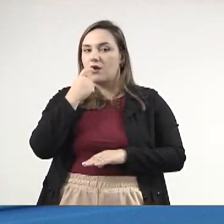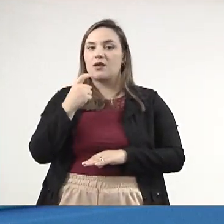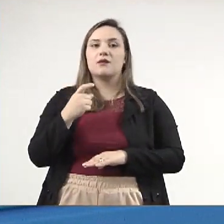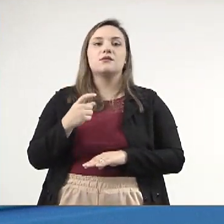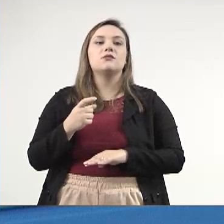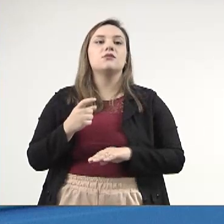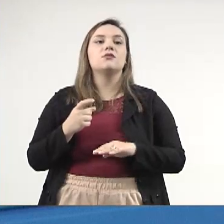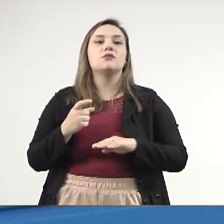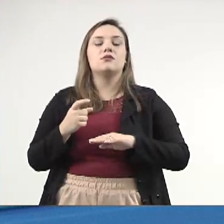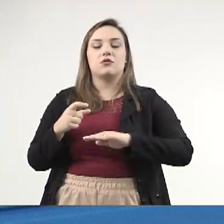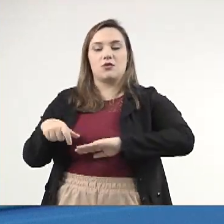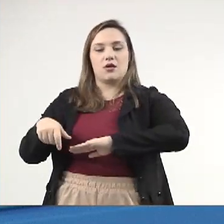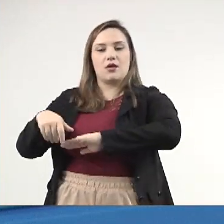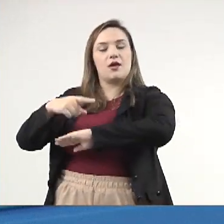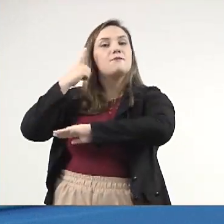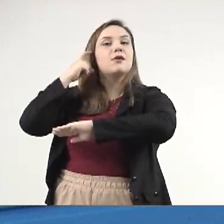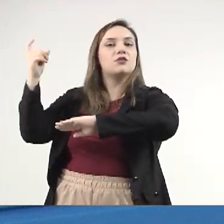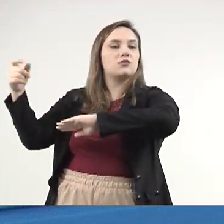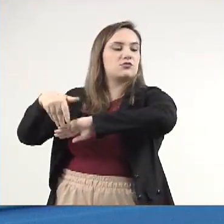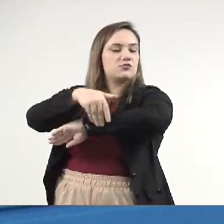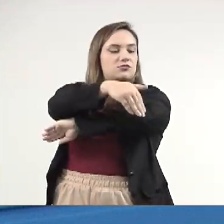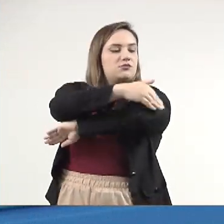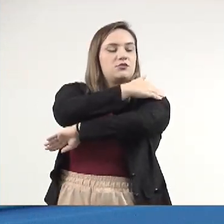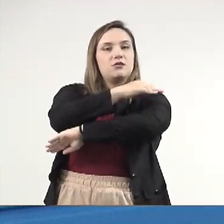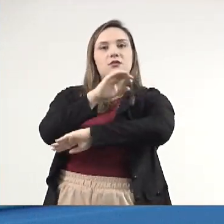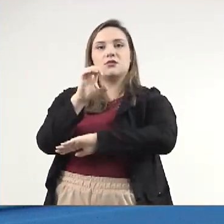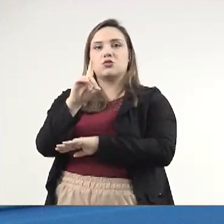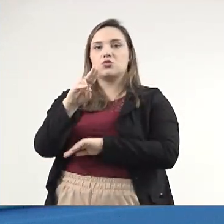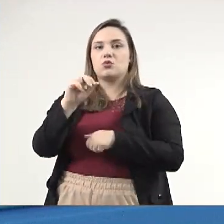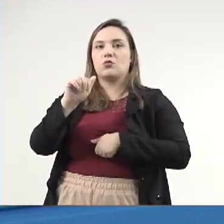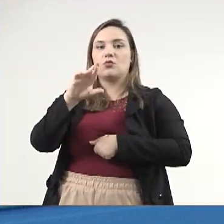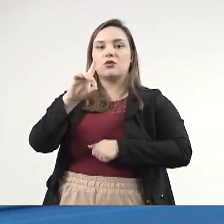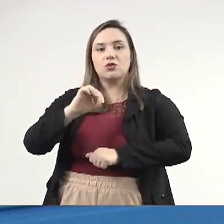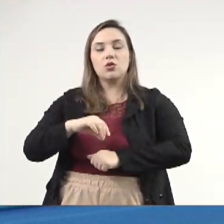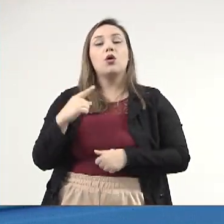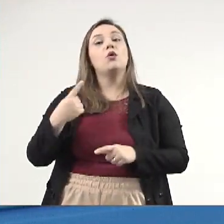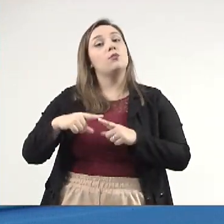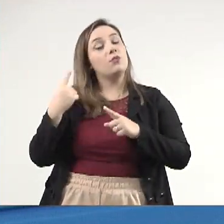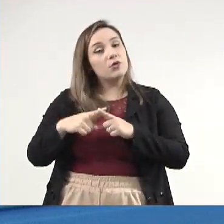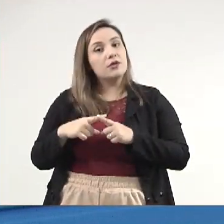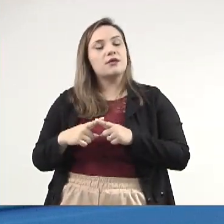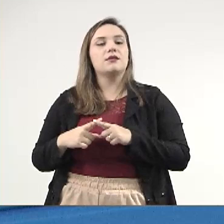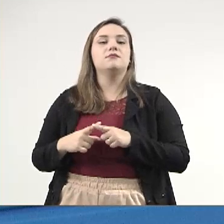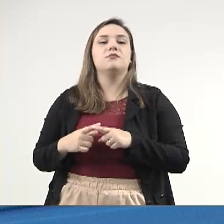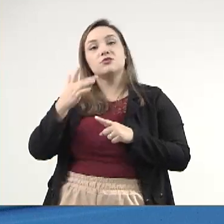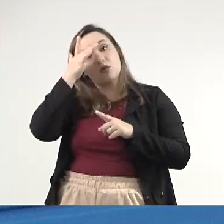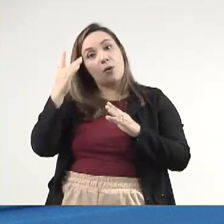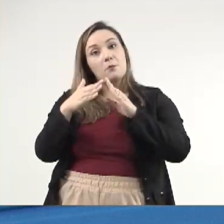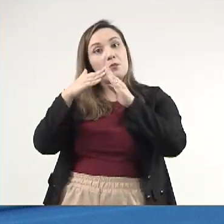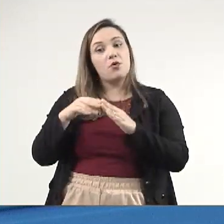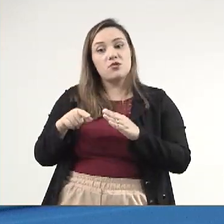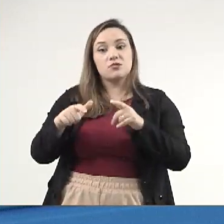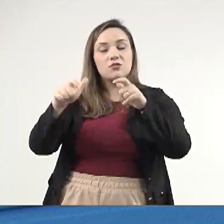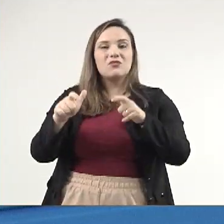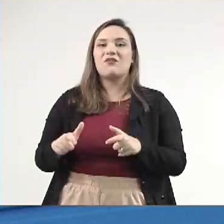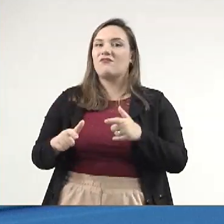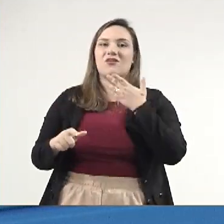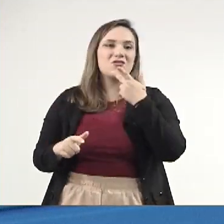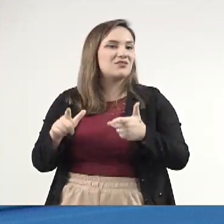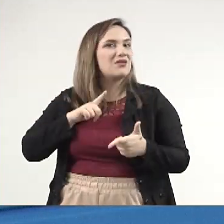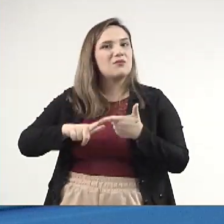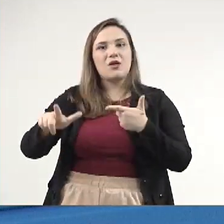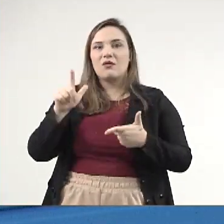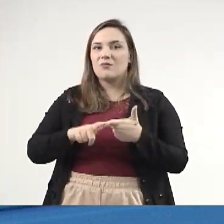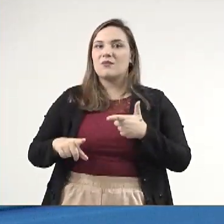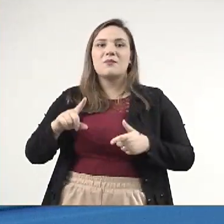Santos Pereira. Justificativa. Referida solicitação é fruto de pedido enviado a esse parlamentar por moradores da região, informando problemas